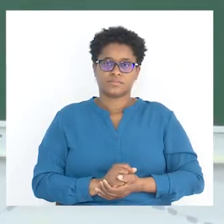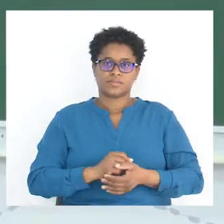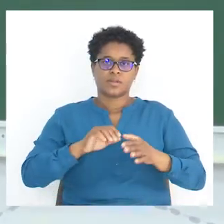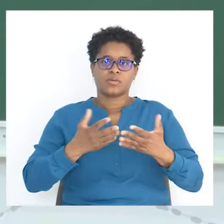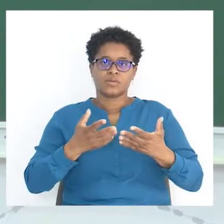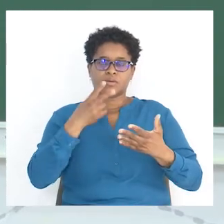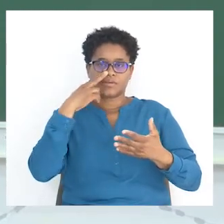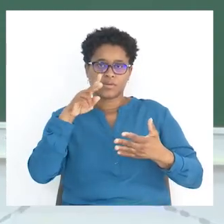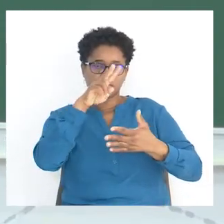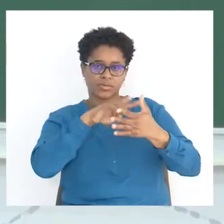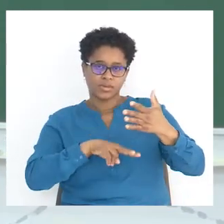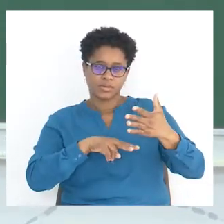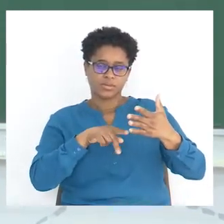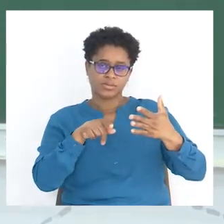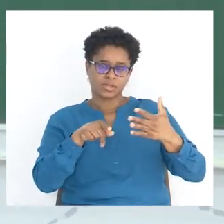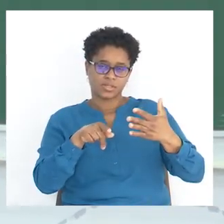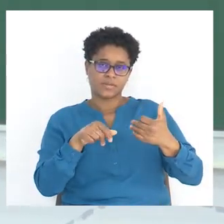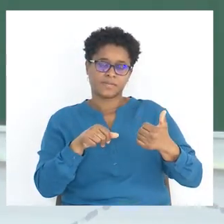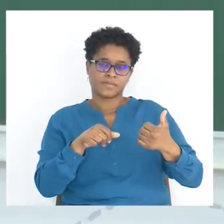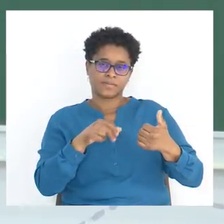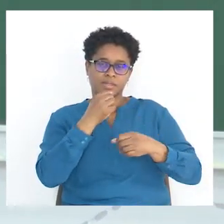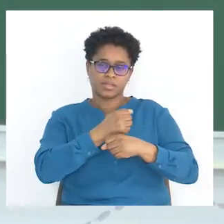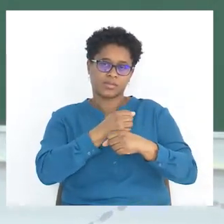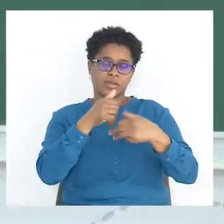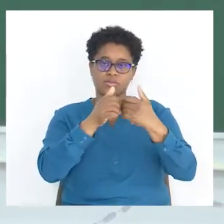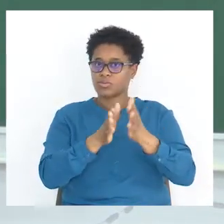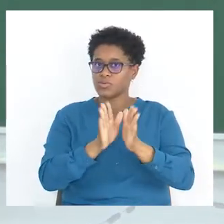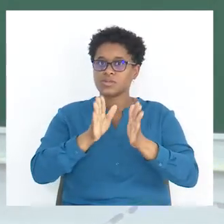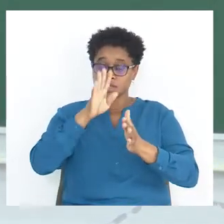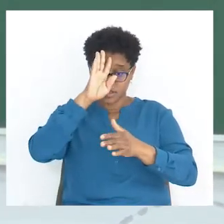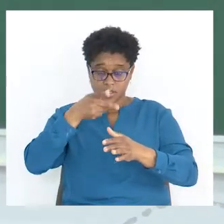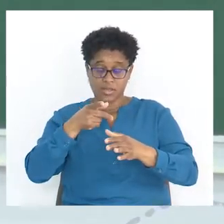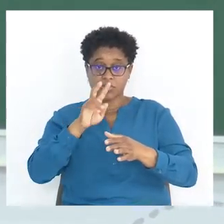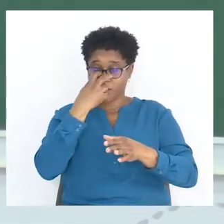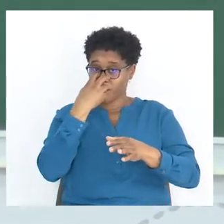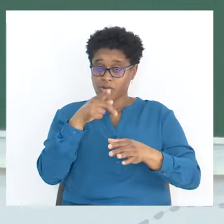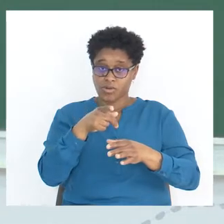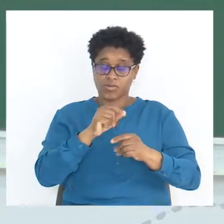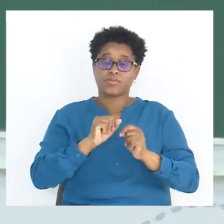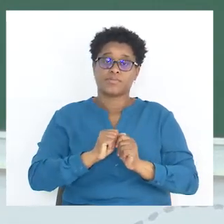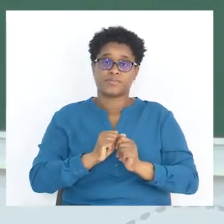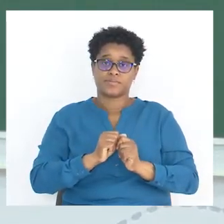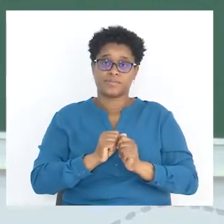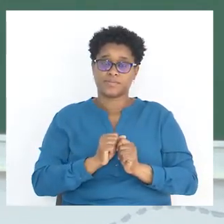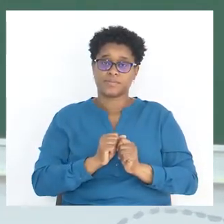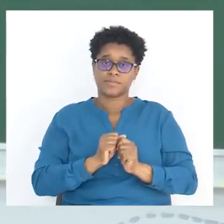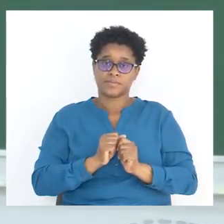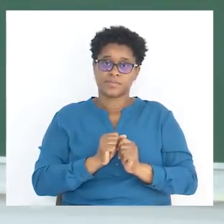Então, qual é que é o texto final desse trabalho todo? Já sabes que o foco é